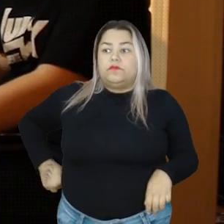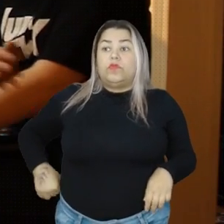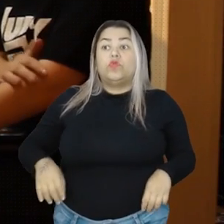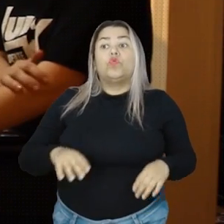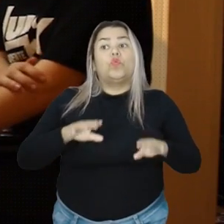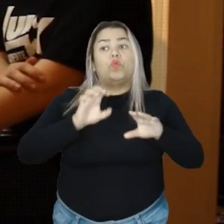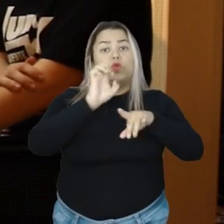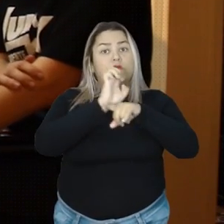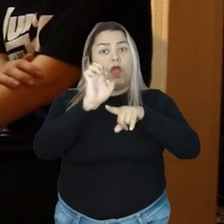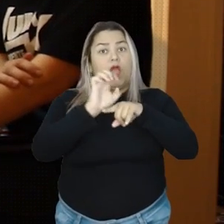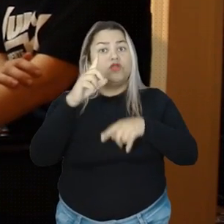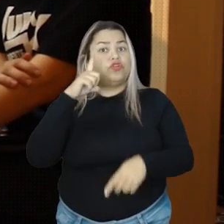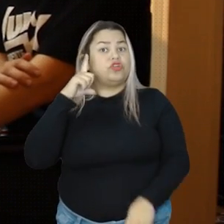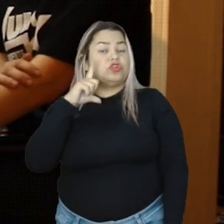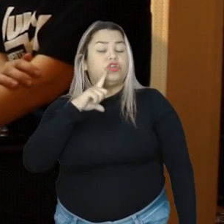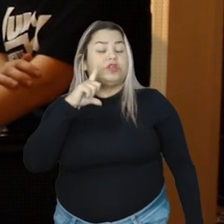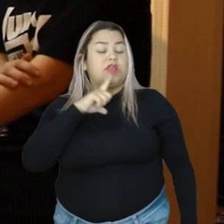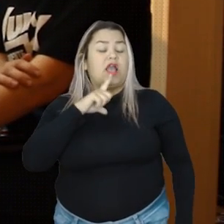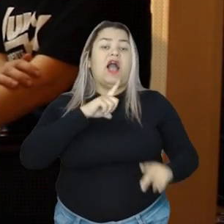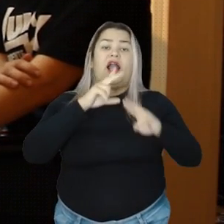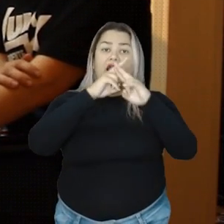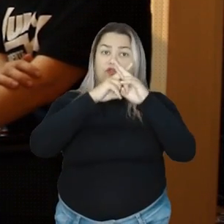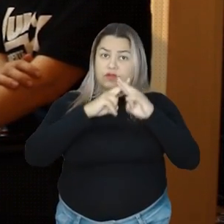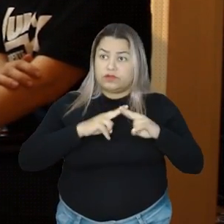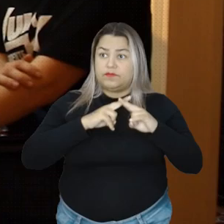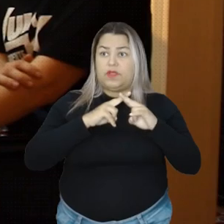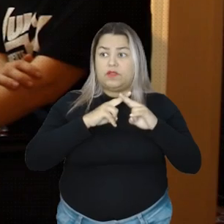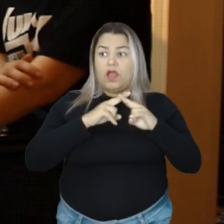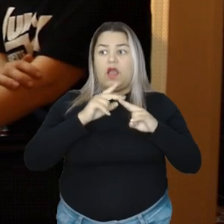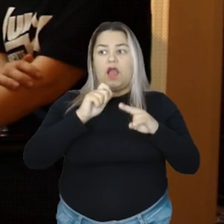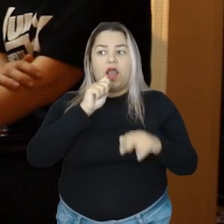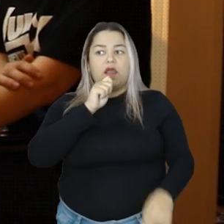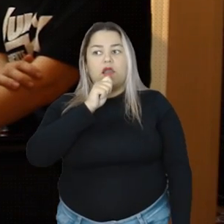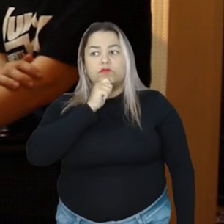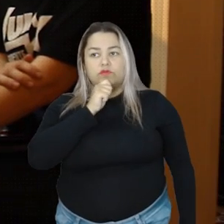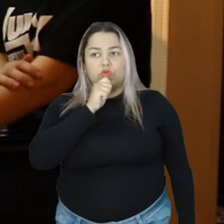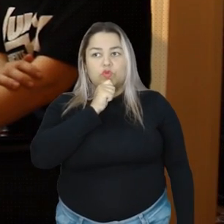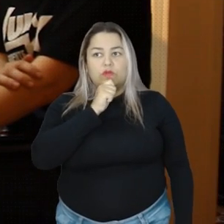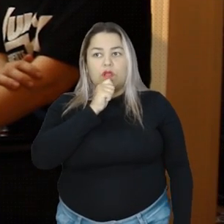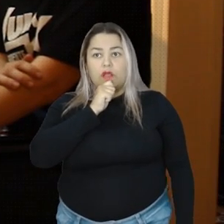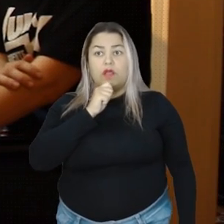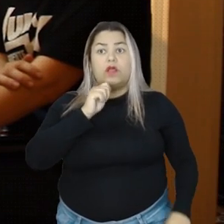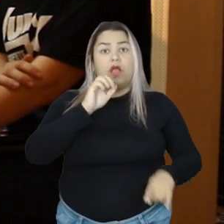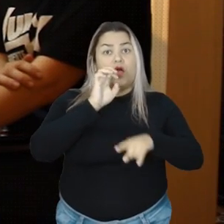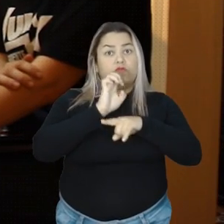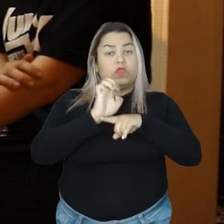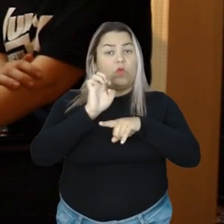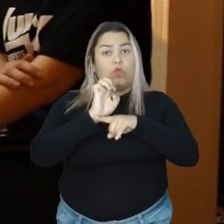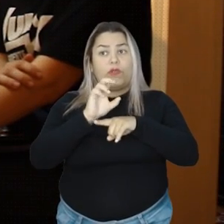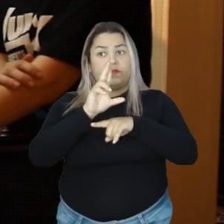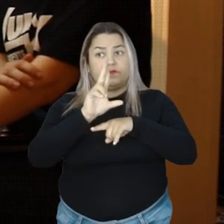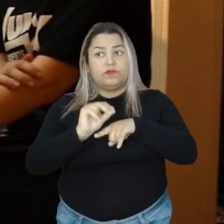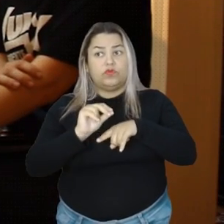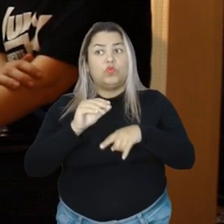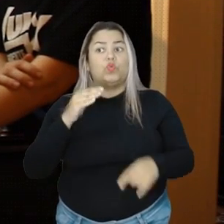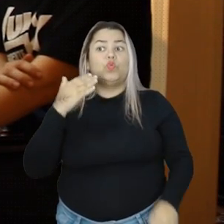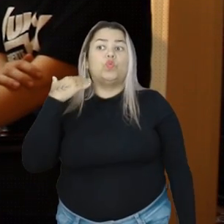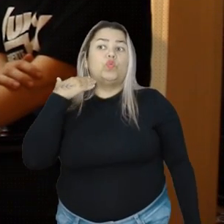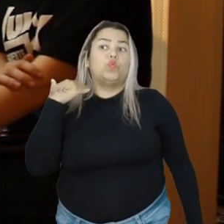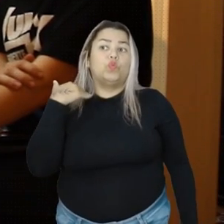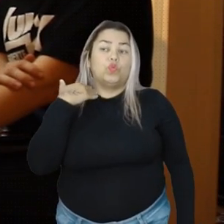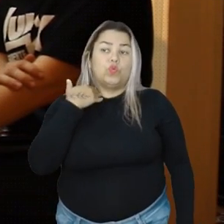tinha a Caixa Econômica, e não era federal, era estadual, né, tinha, depois que chegou o Banco do Brasil, tinha o